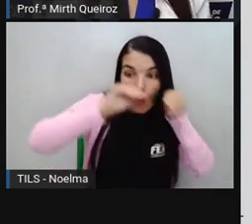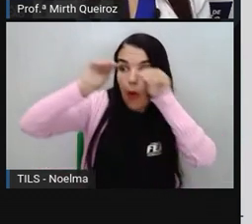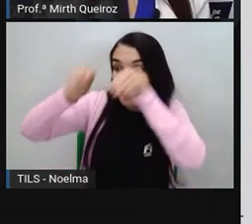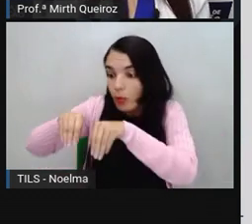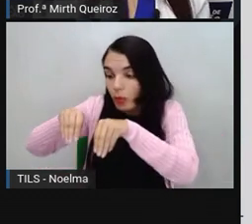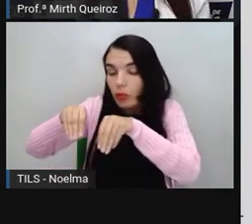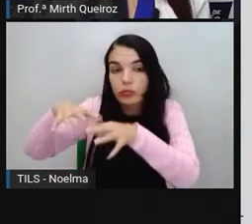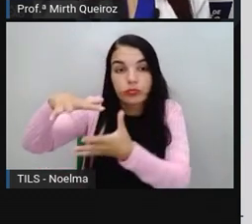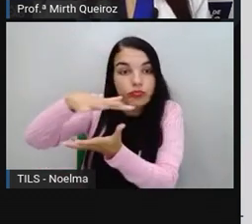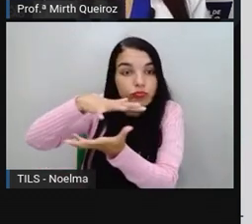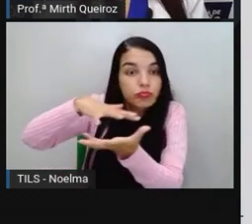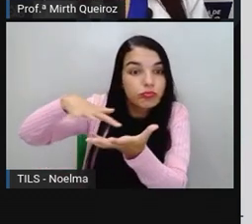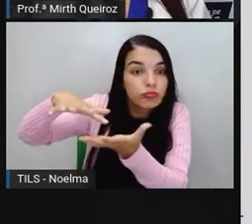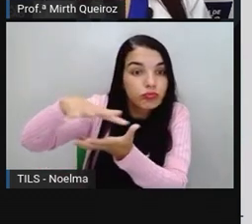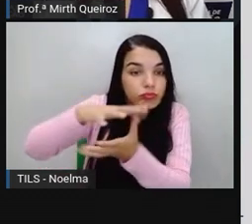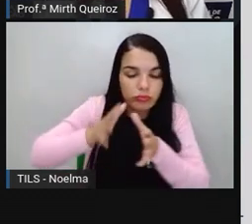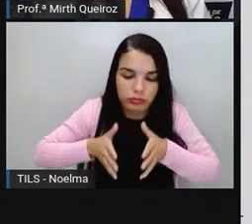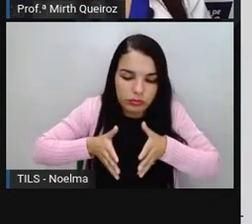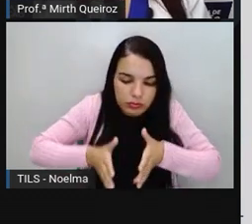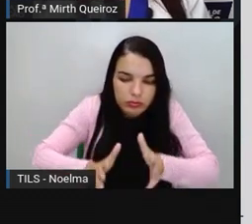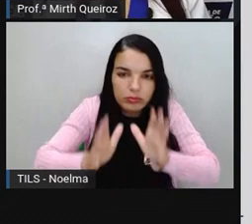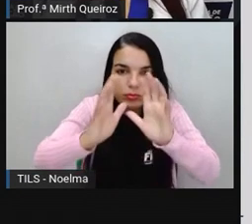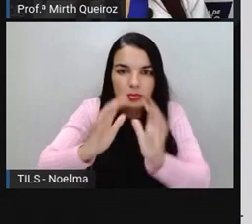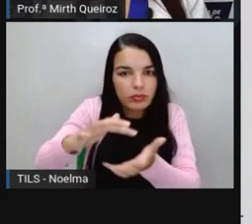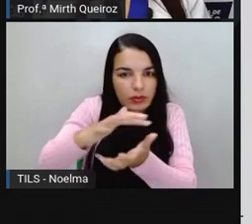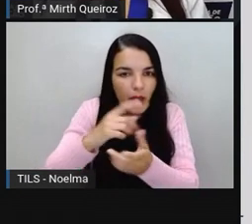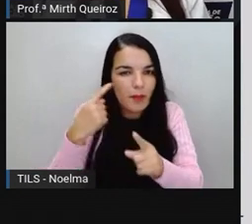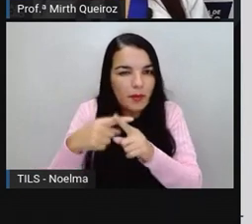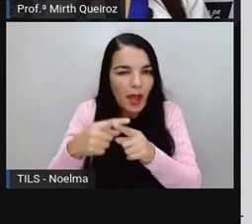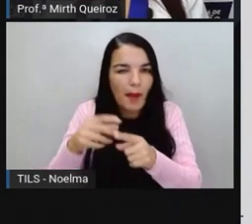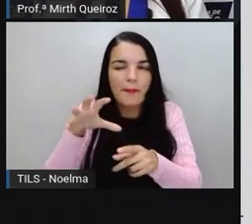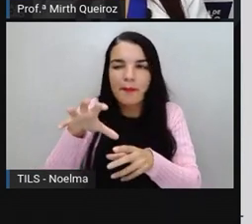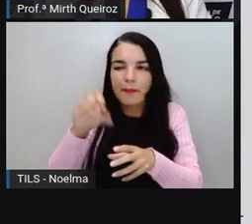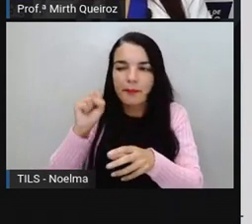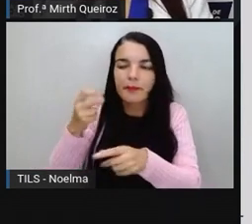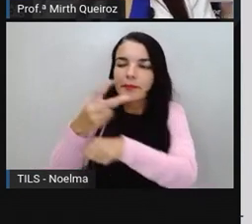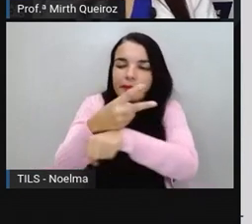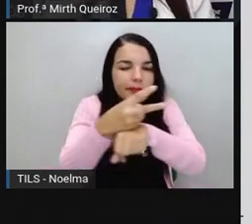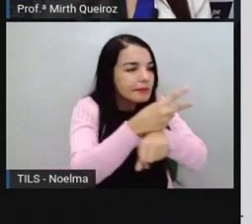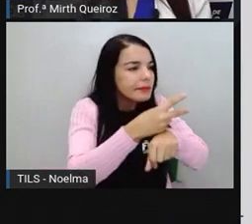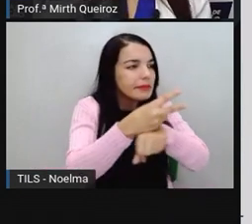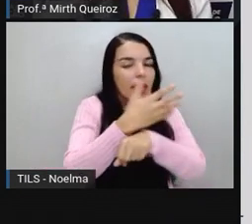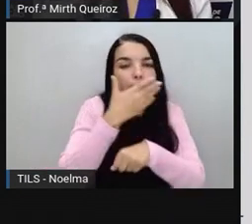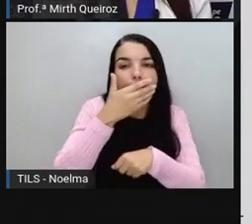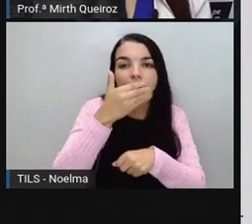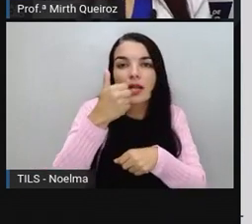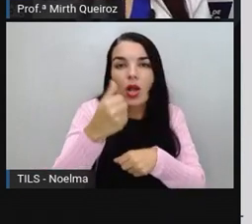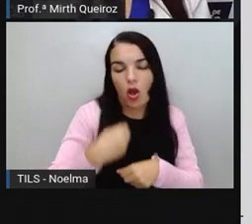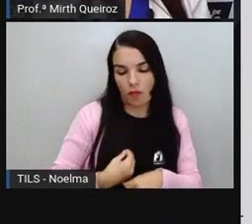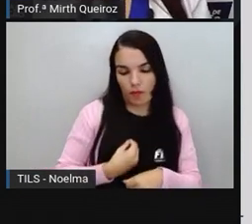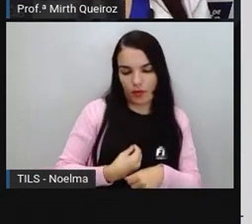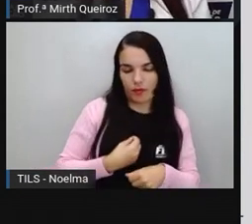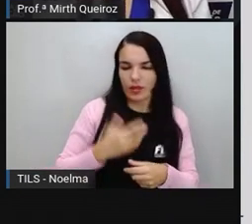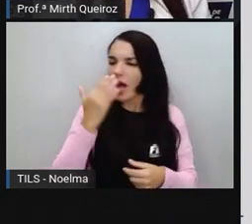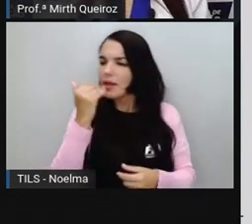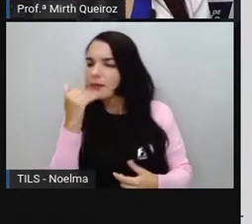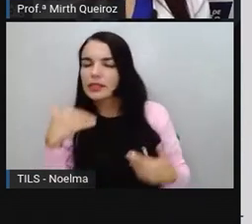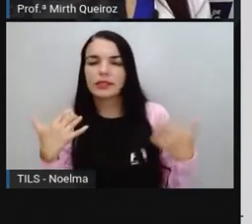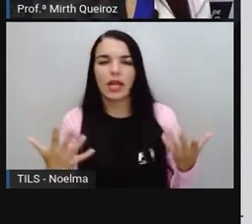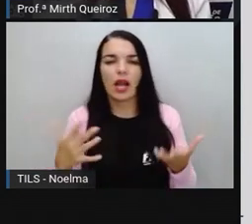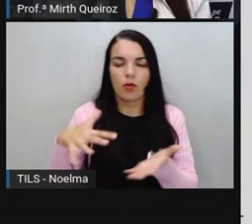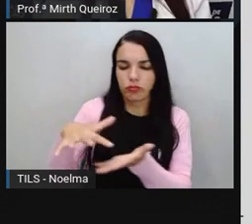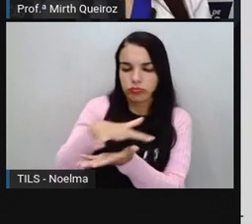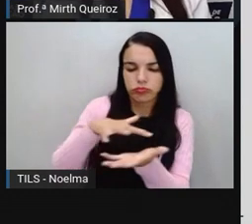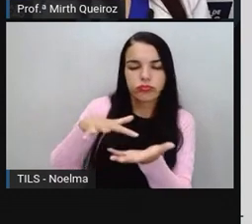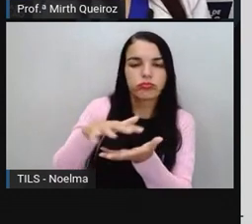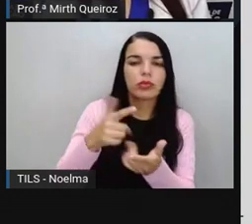um biotipo para outro em busca de melhores condições de vida, ou seja, vão sair de um local para outro, de um